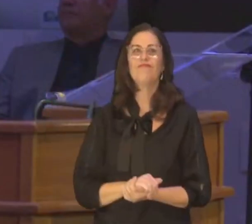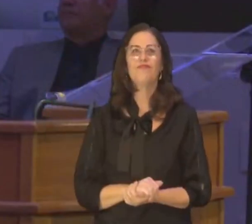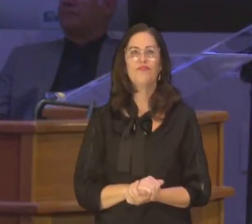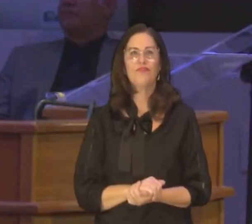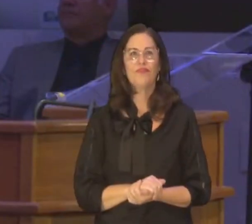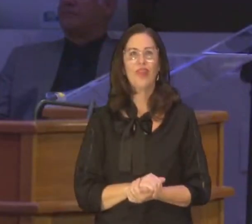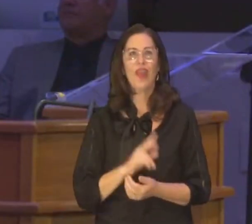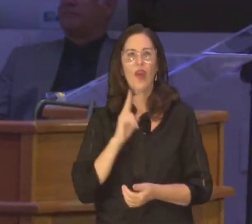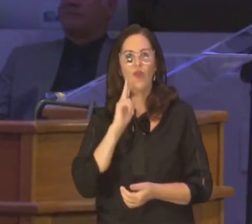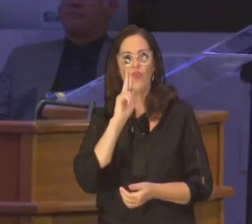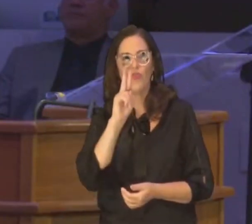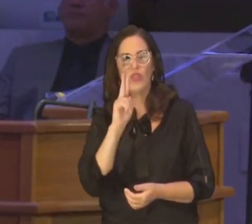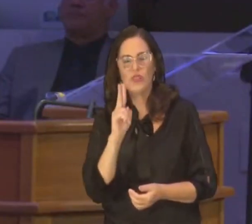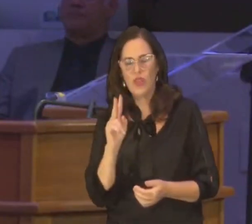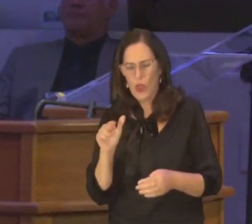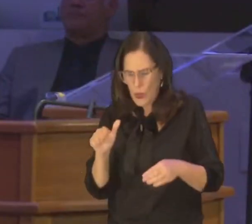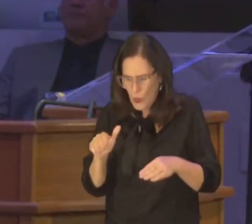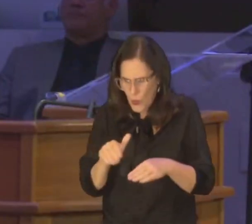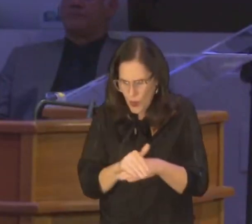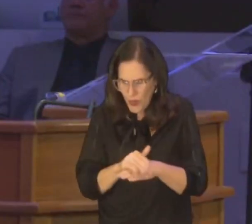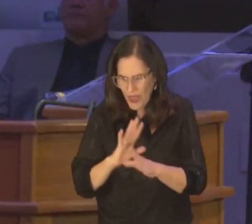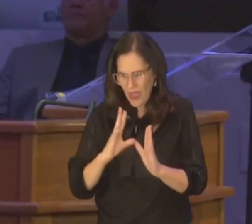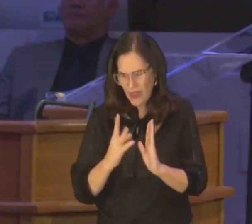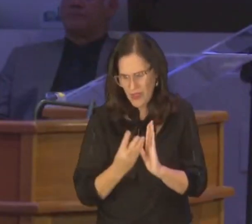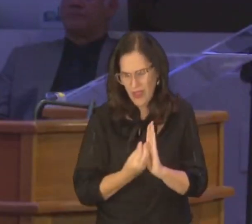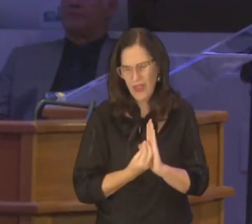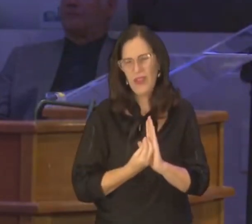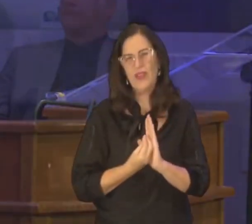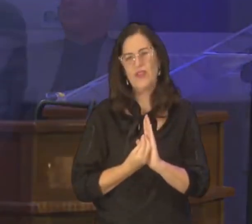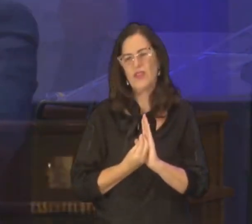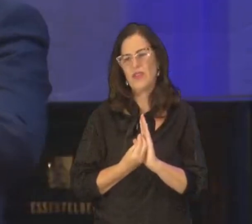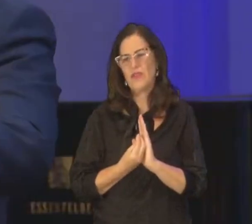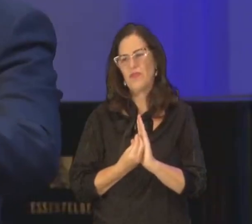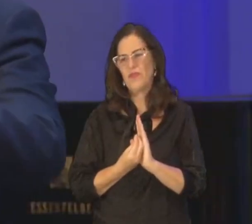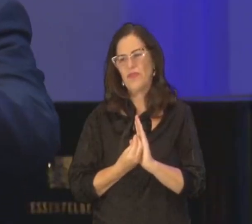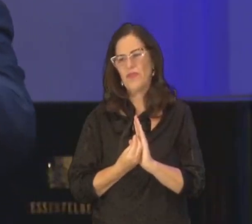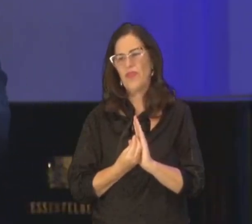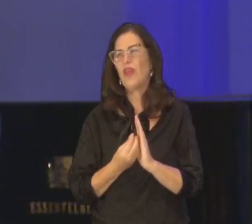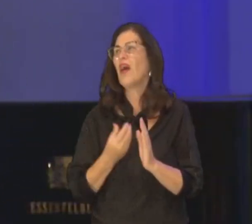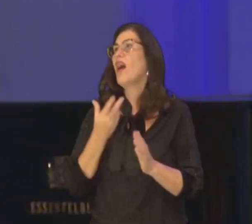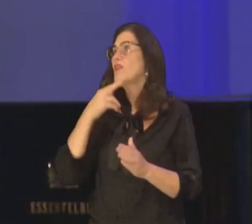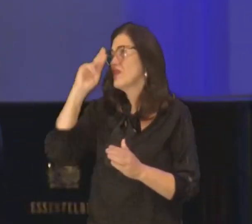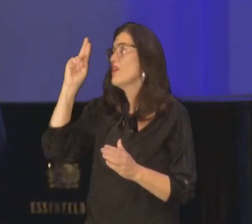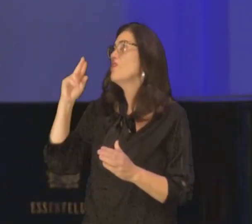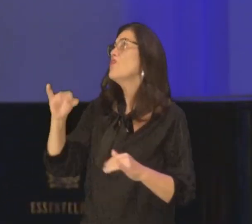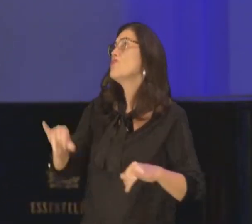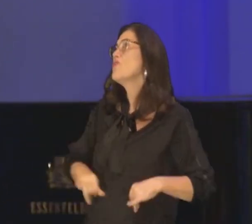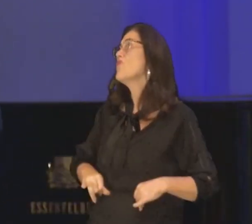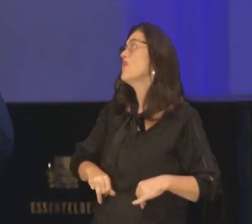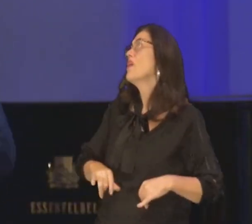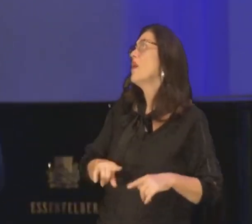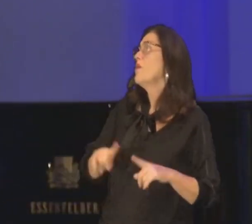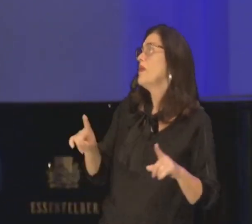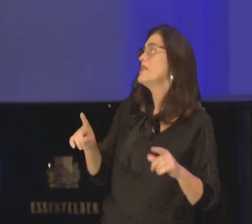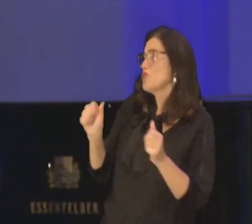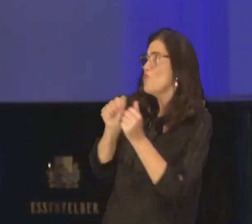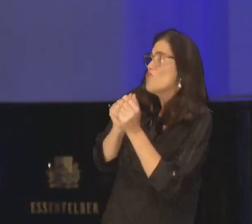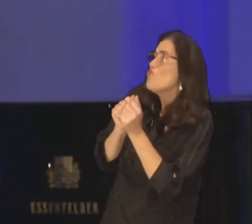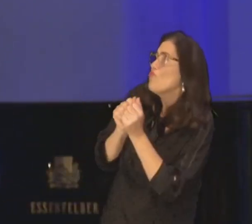Eu vejo aqui uma grande humildade desta igreja, como se eles dissessem: Senhor, nós estamos sofrendo, mas nós estamos